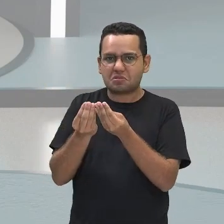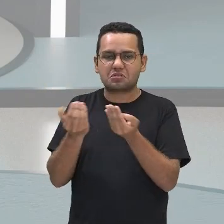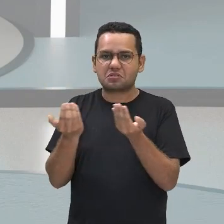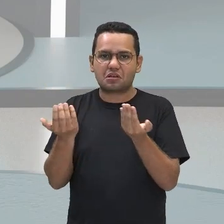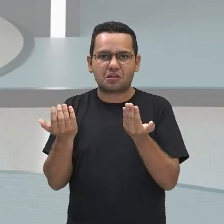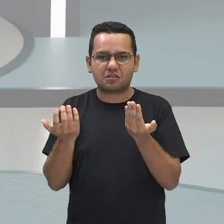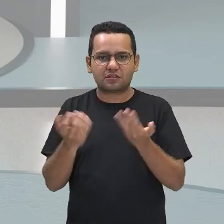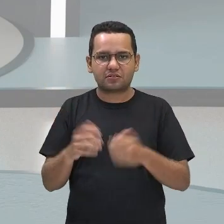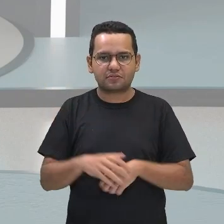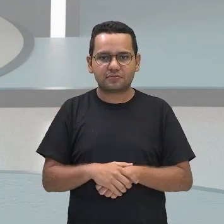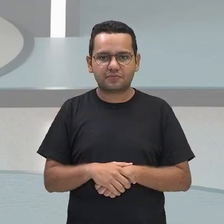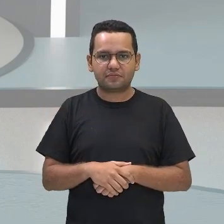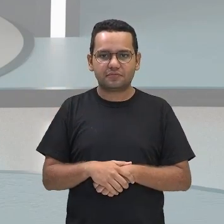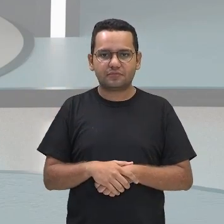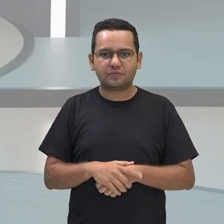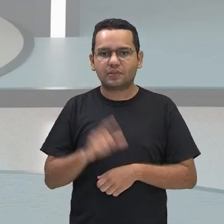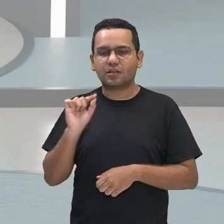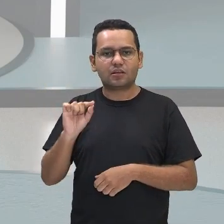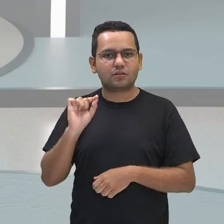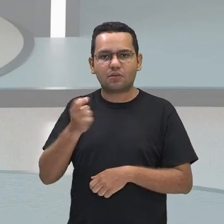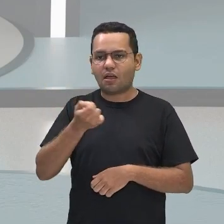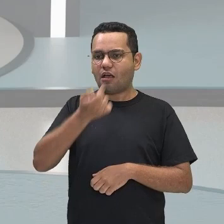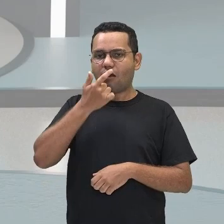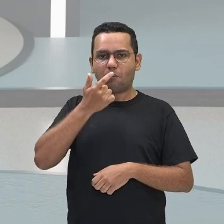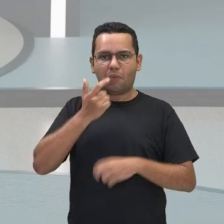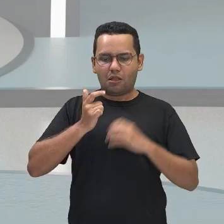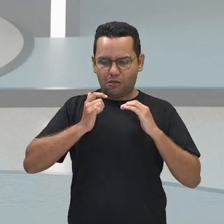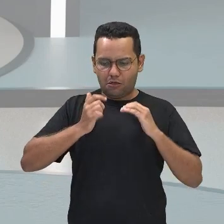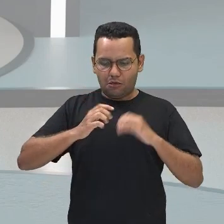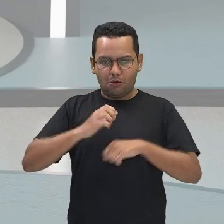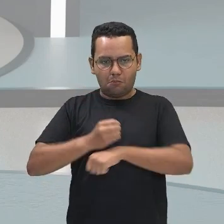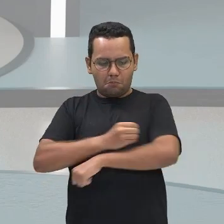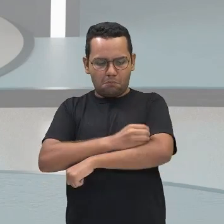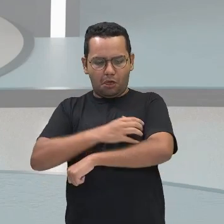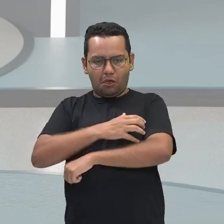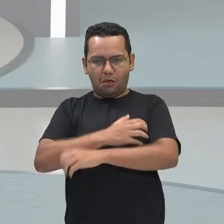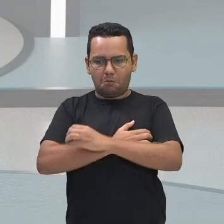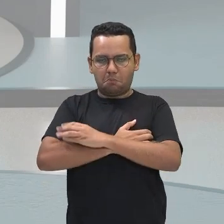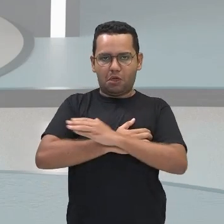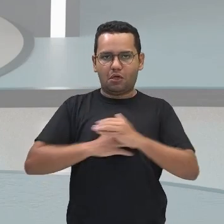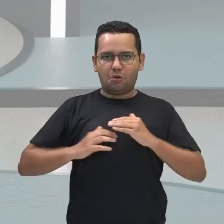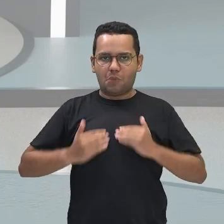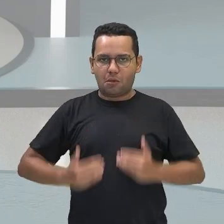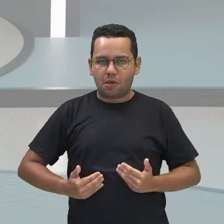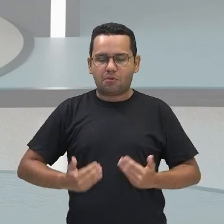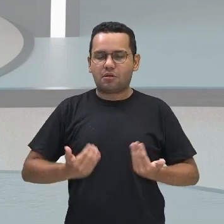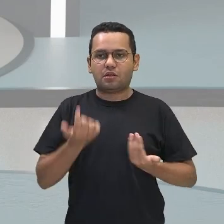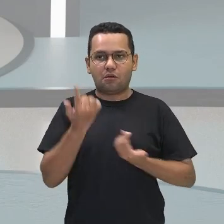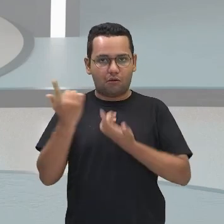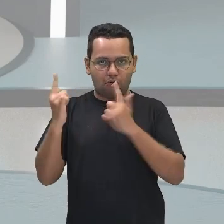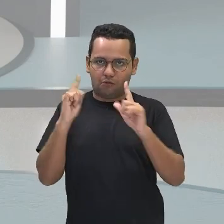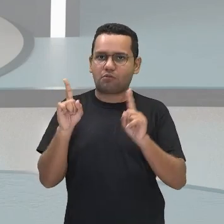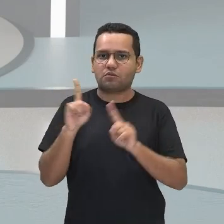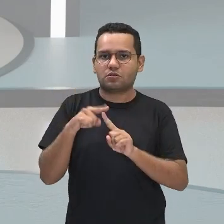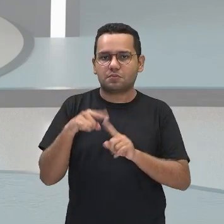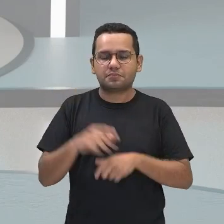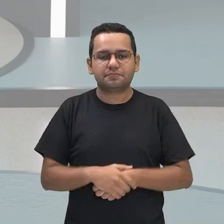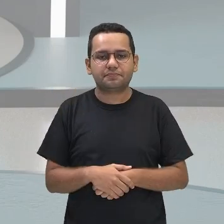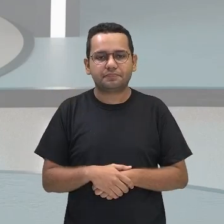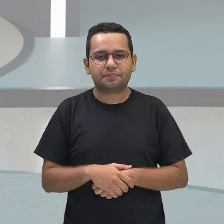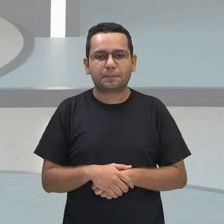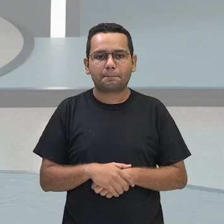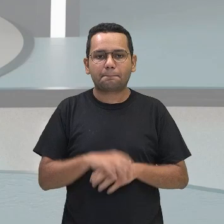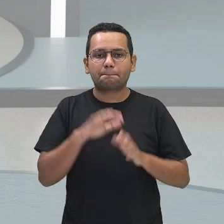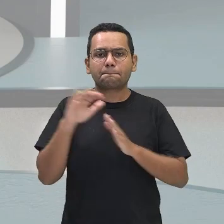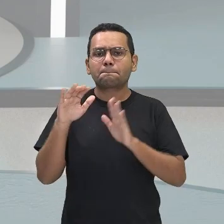né? Anabolizantes e outros tipos de doping que nós temos aí. Mas para a gente começar a falar sobre o